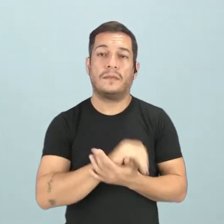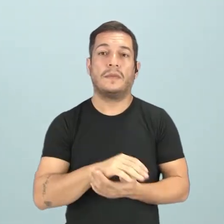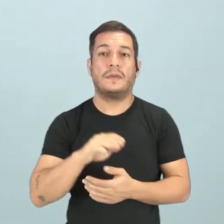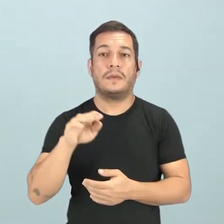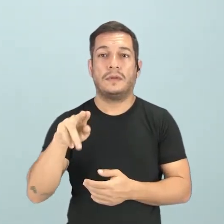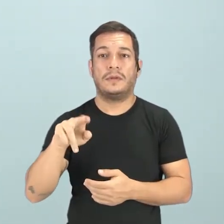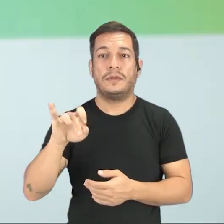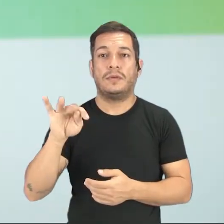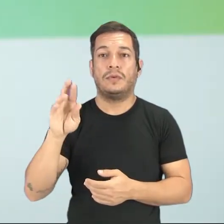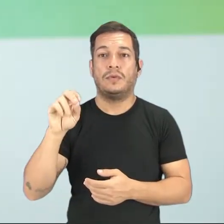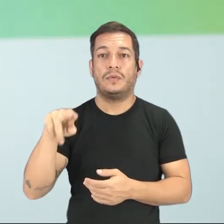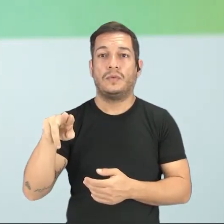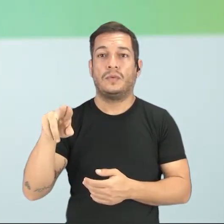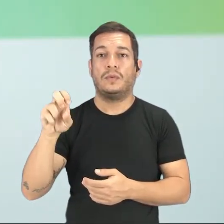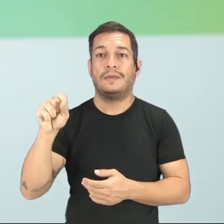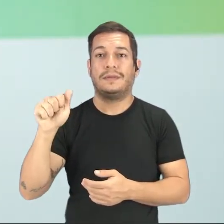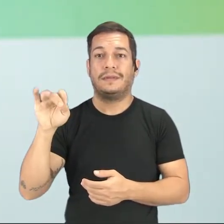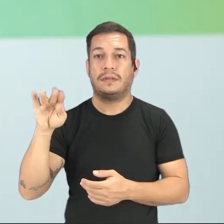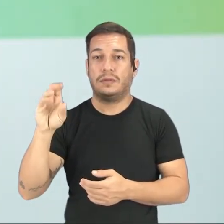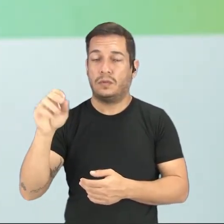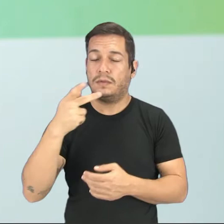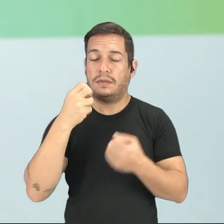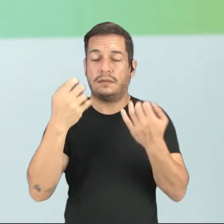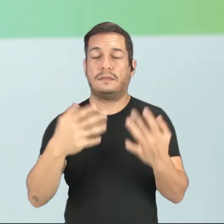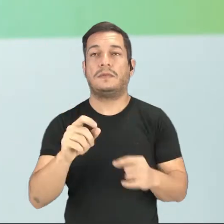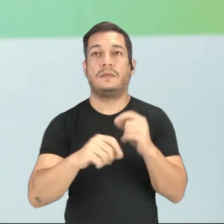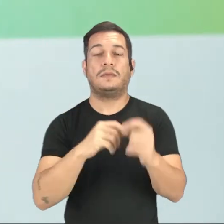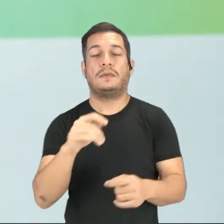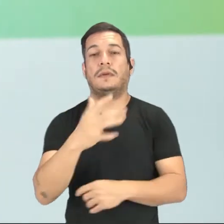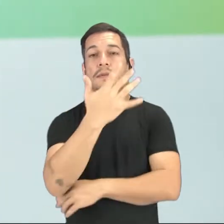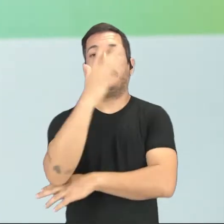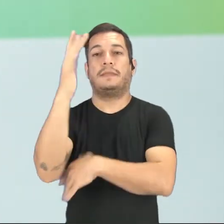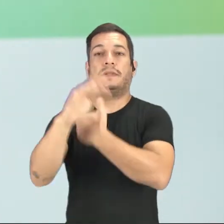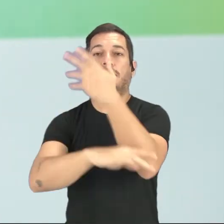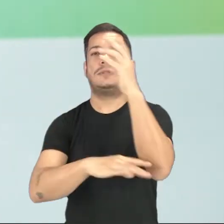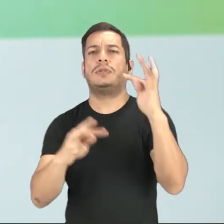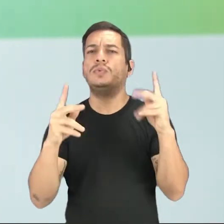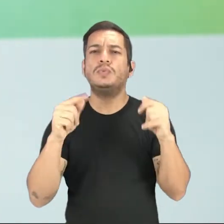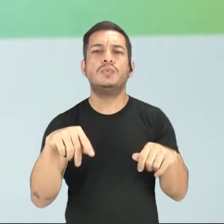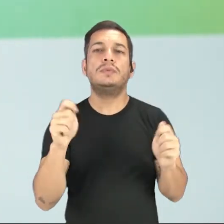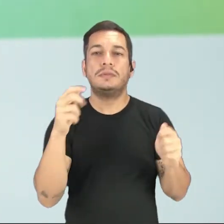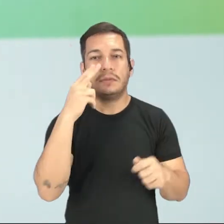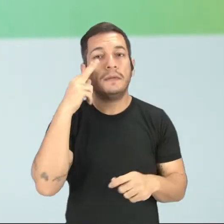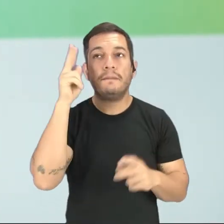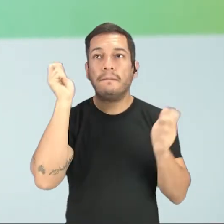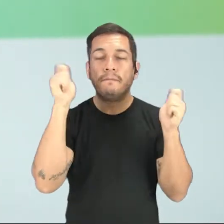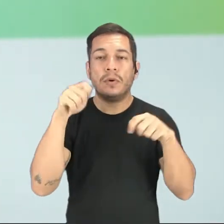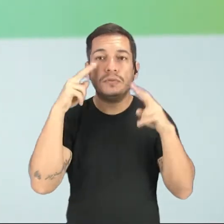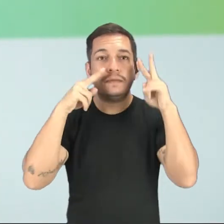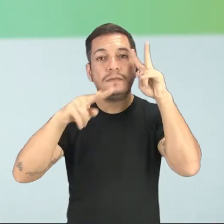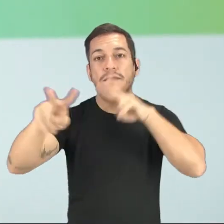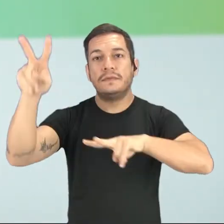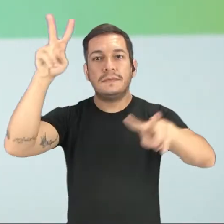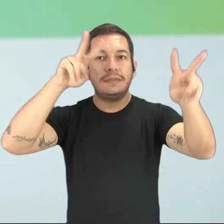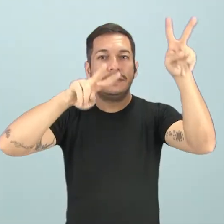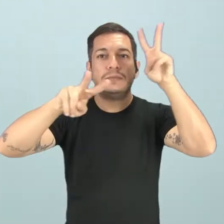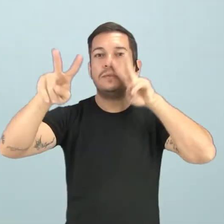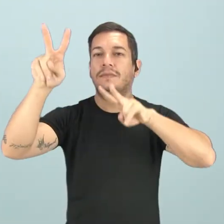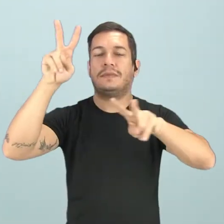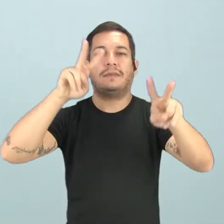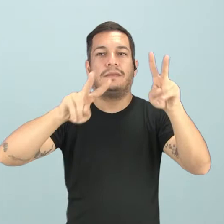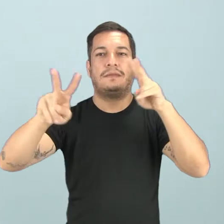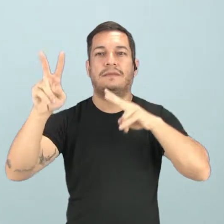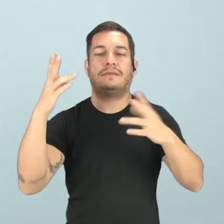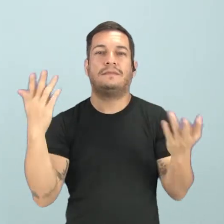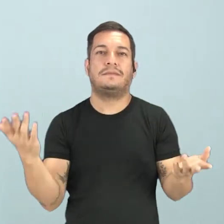Milton Santos, ele fala que paisagem é tudo aquilo que a tua visão, a tua vista pode alcançar, né? Então isso ele